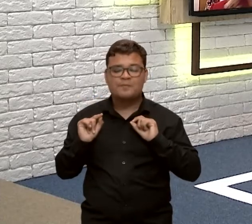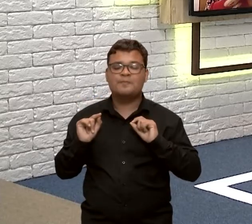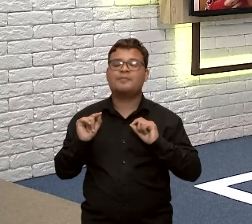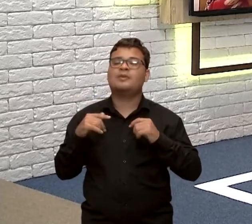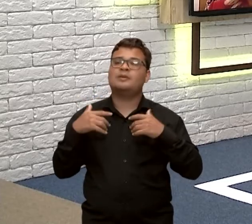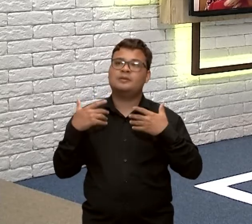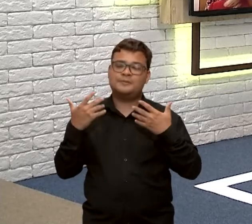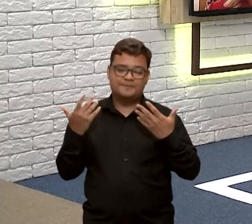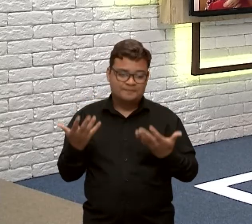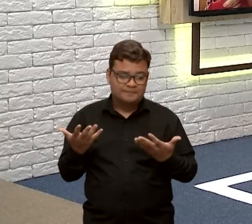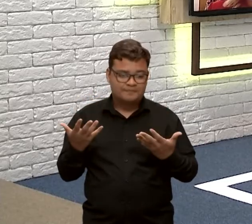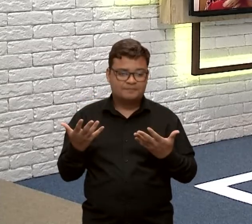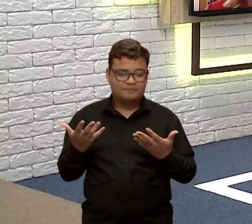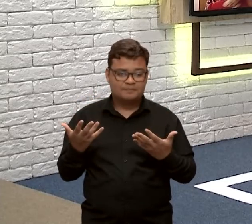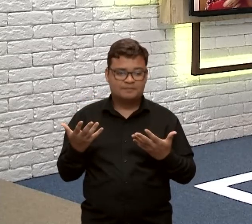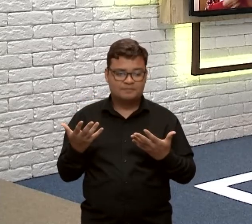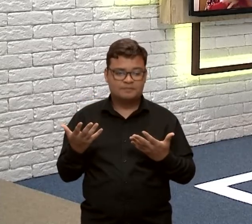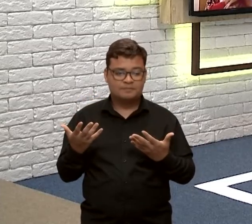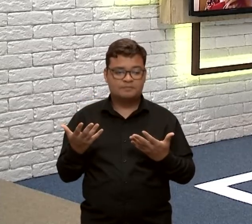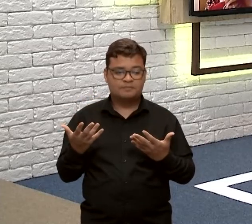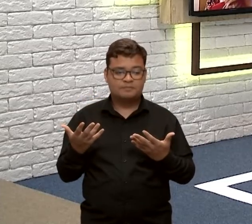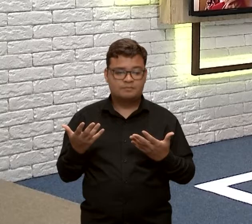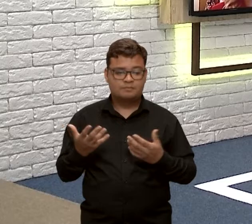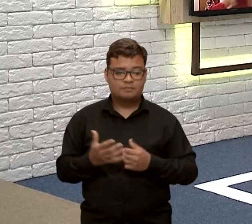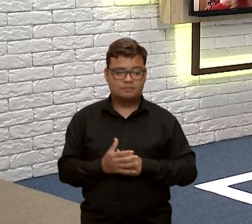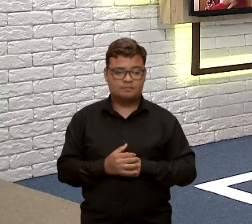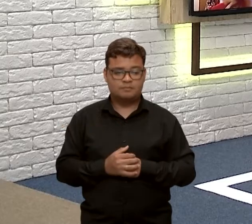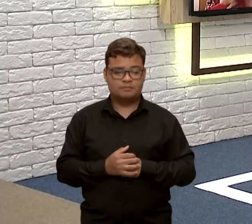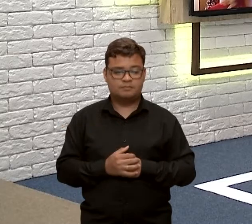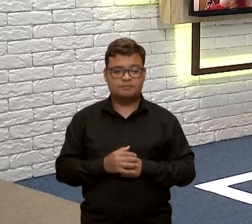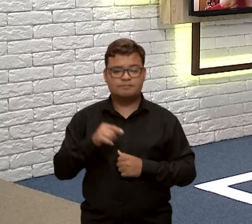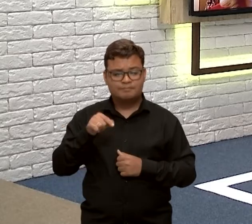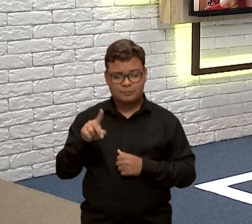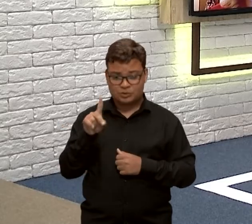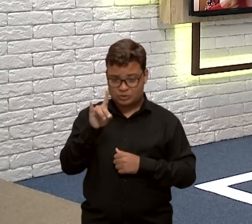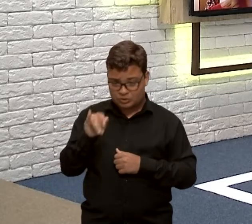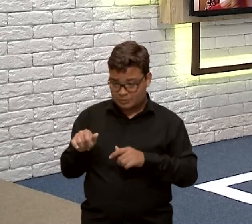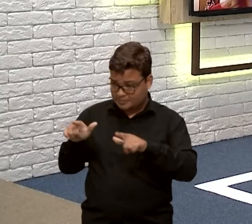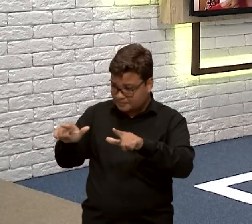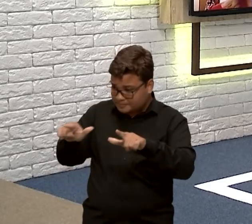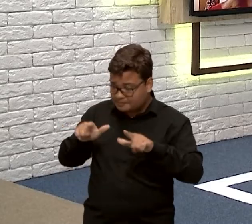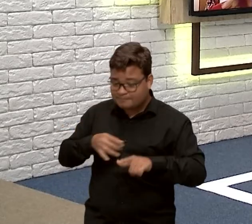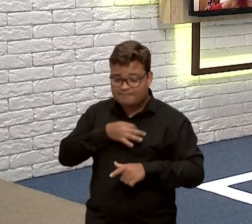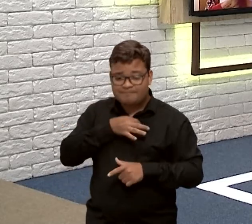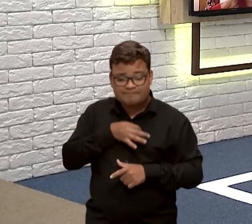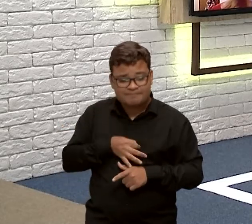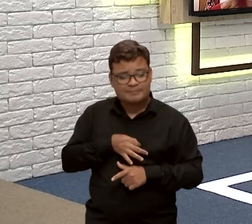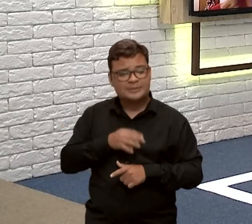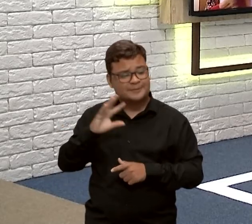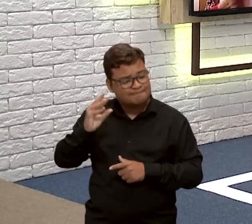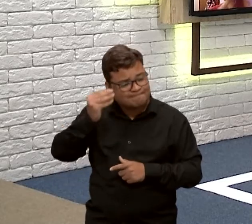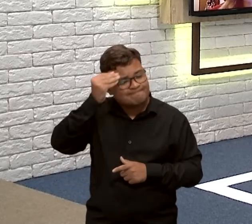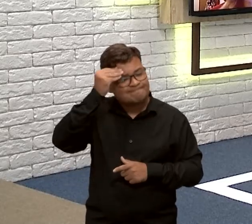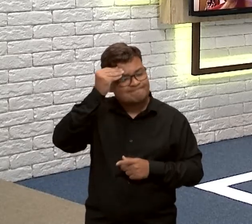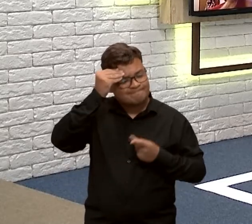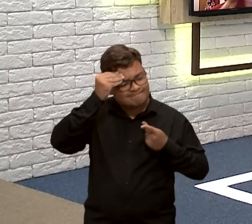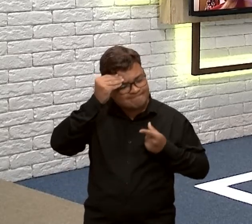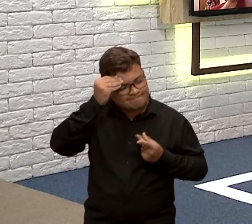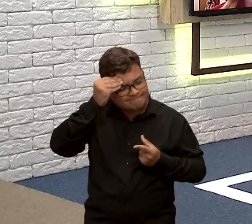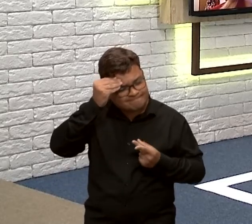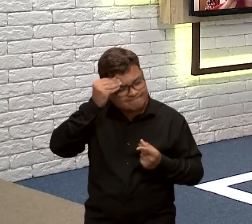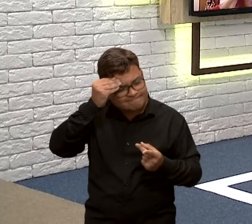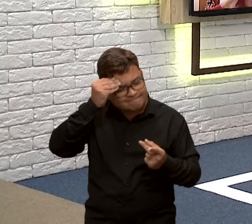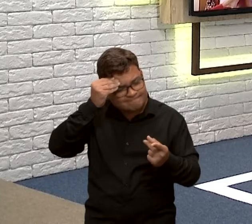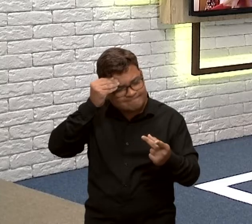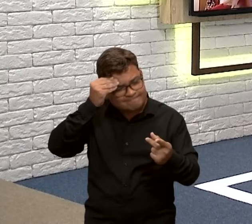que foi assim, esse dia que eu recebi o título, ficará gravado para sempre